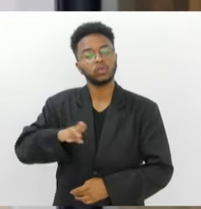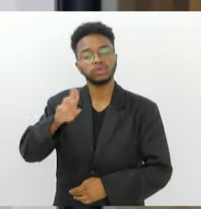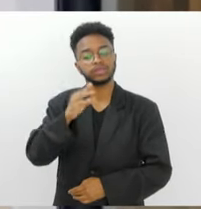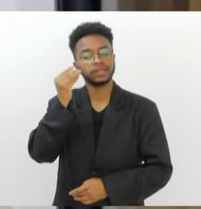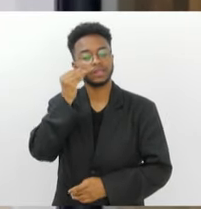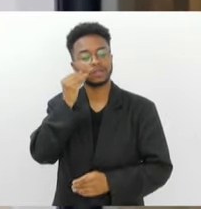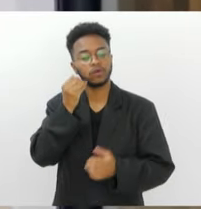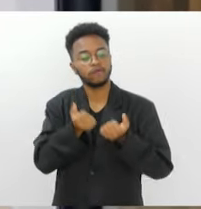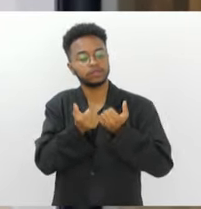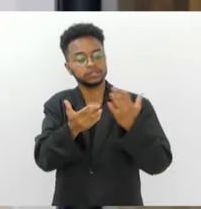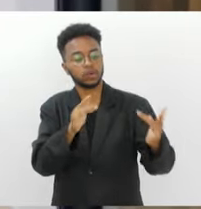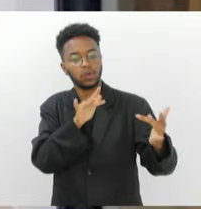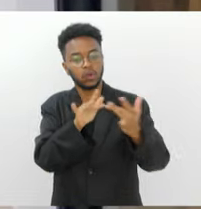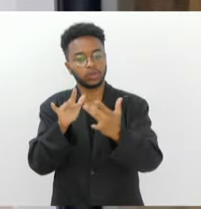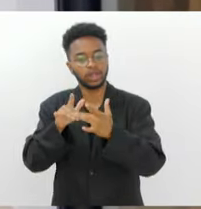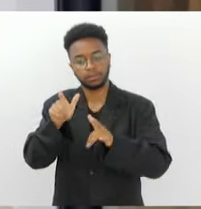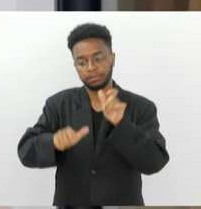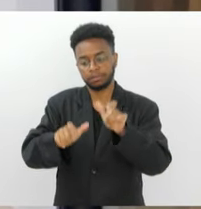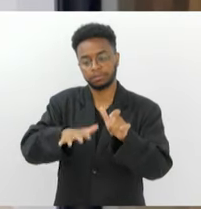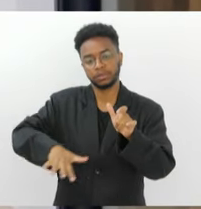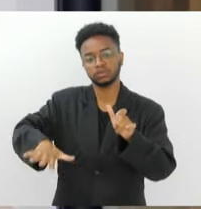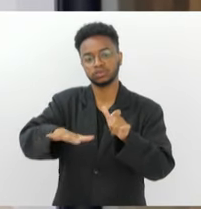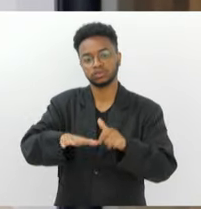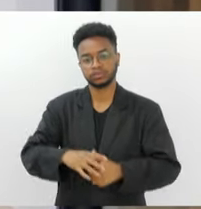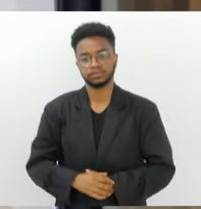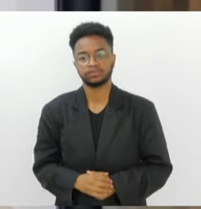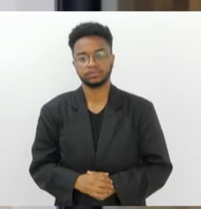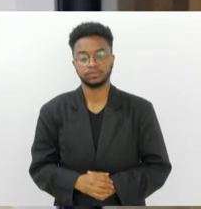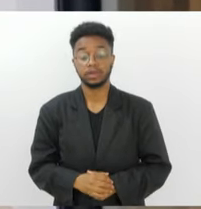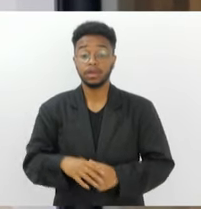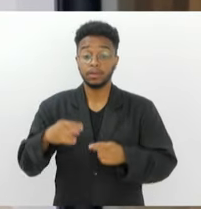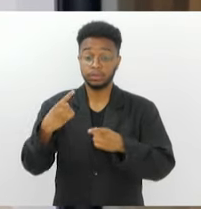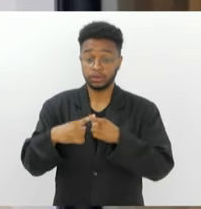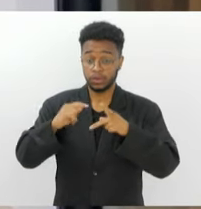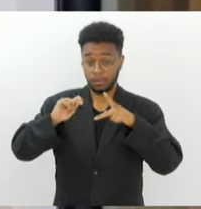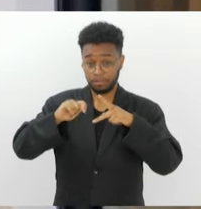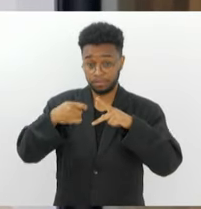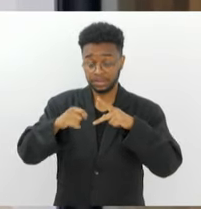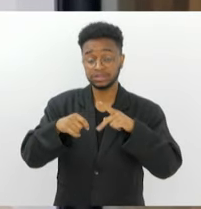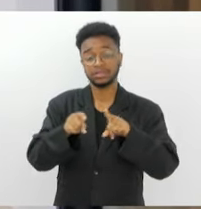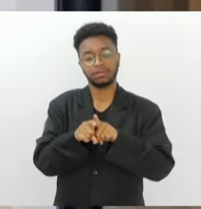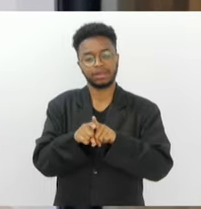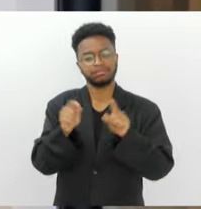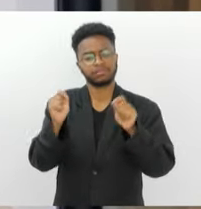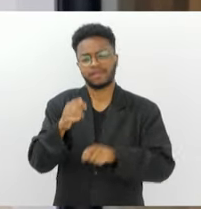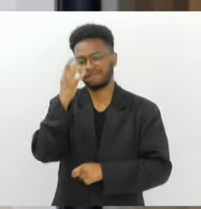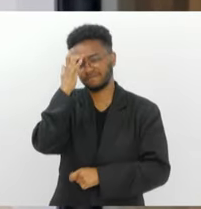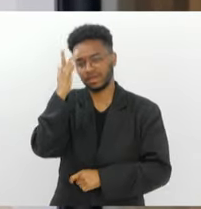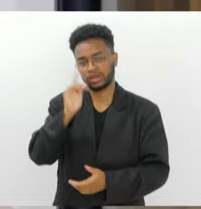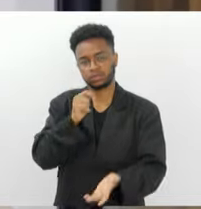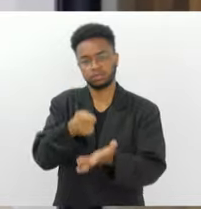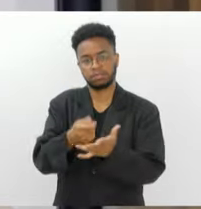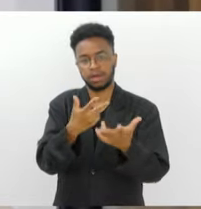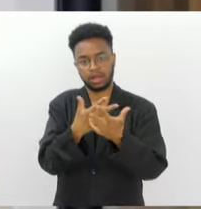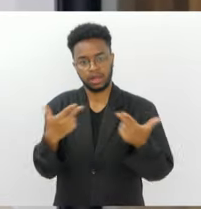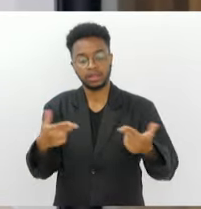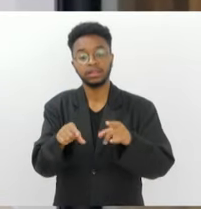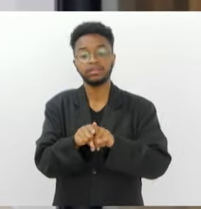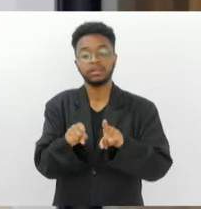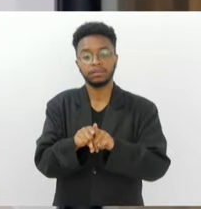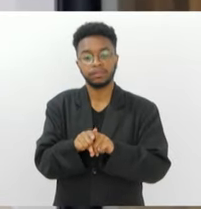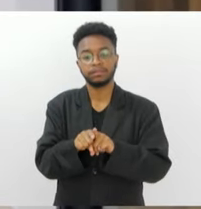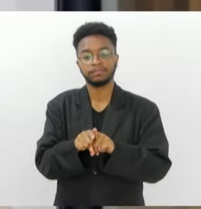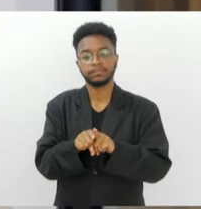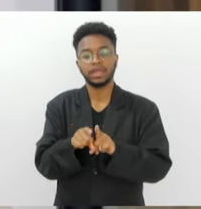familiaridade a essa parcela da população. Até porque o Pix ele trouxe muita facilidade e, querendo ou não, também